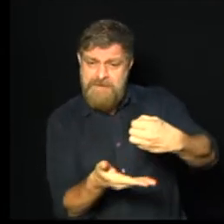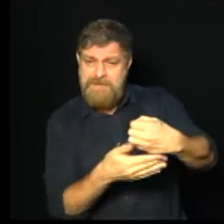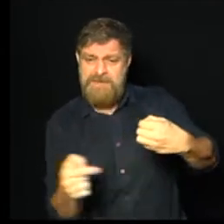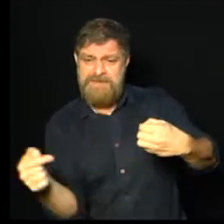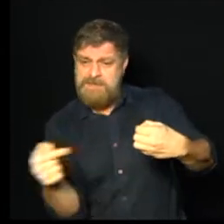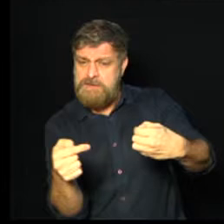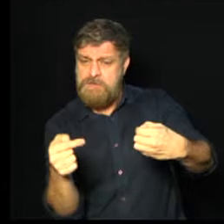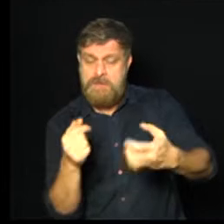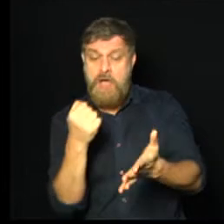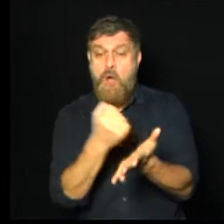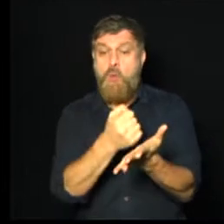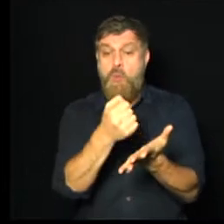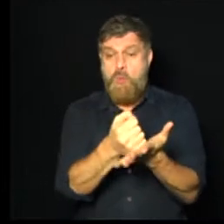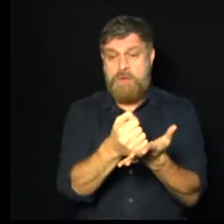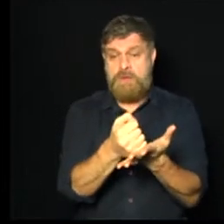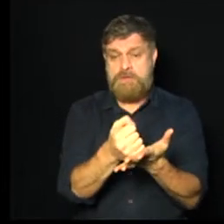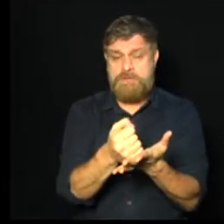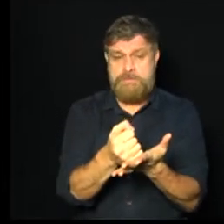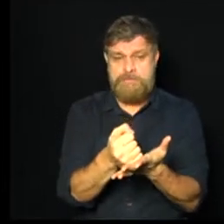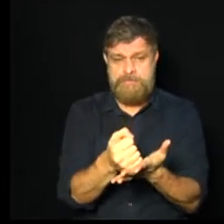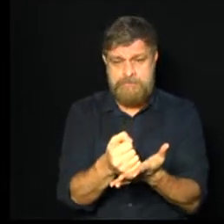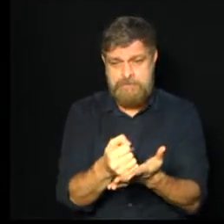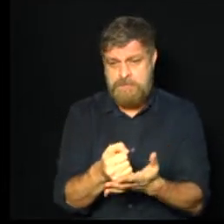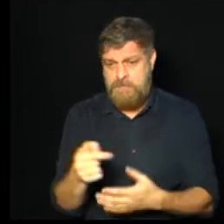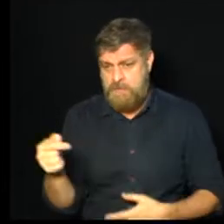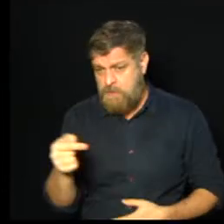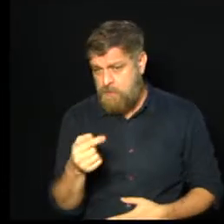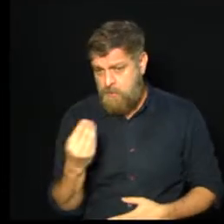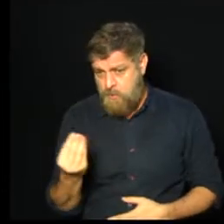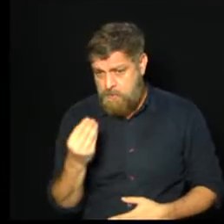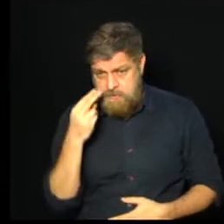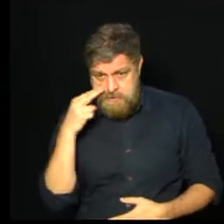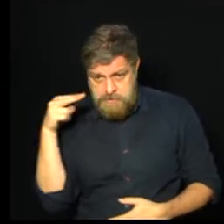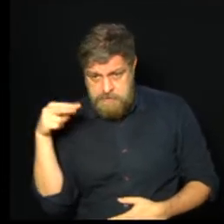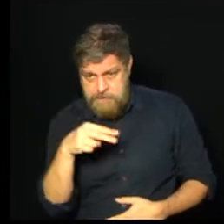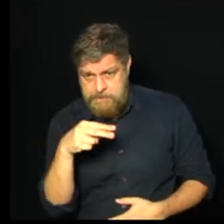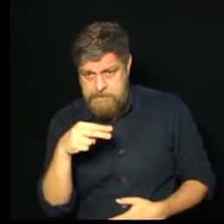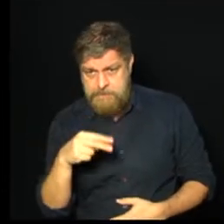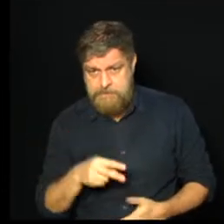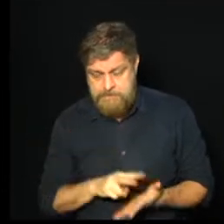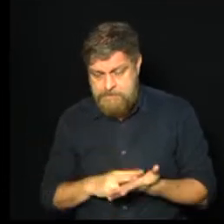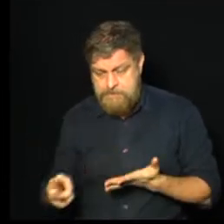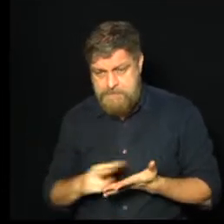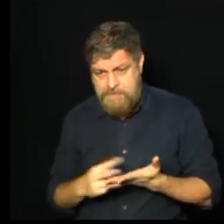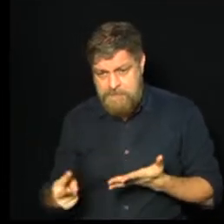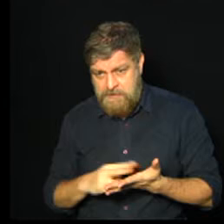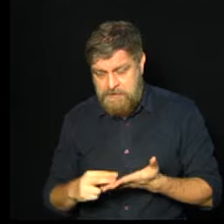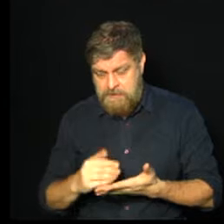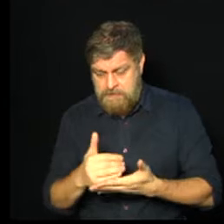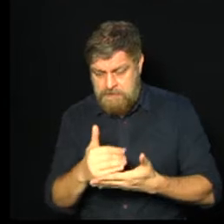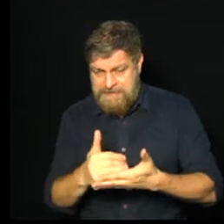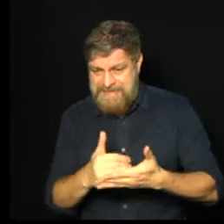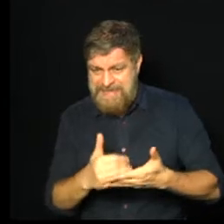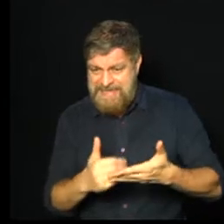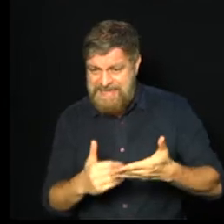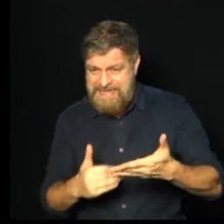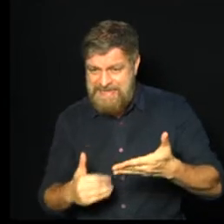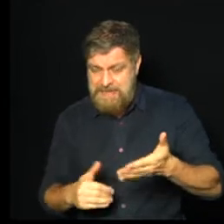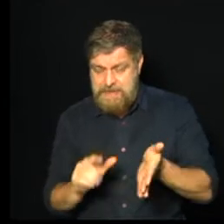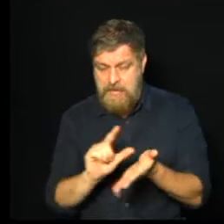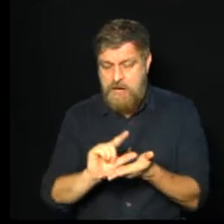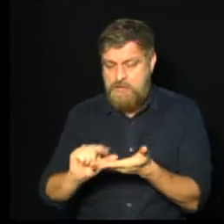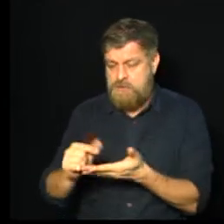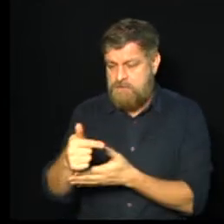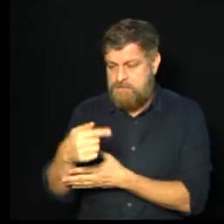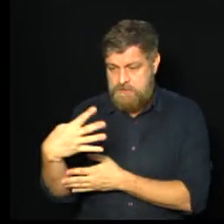da contratação, como se verifica na transcrição, que está descrito um pouquinho abaixo. O artigo 24,